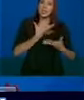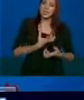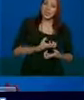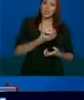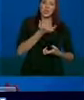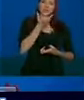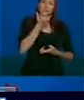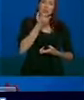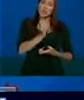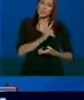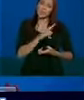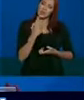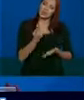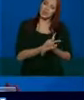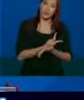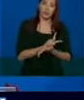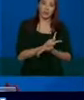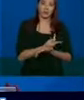se errarmos.